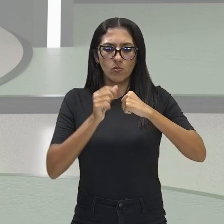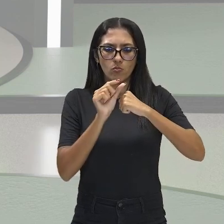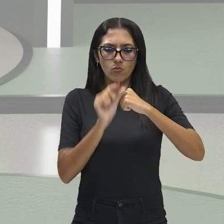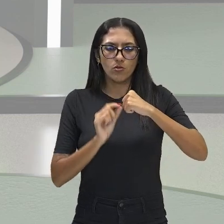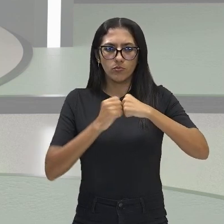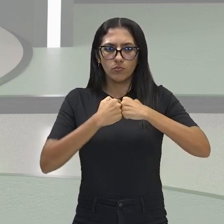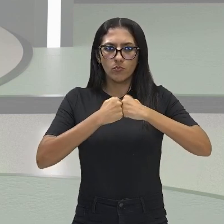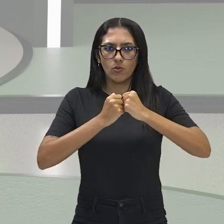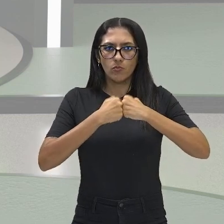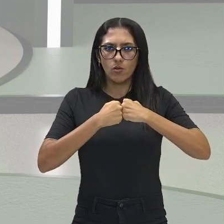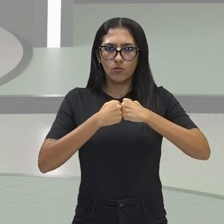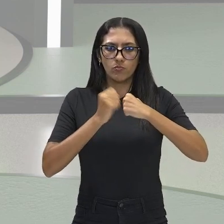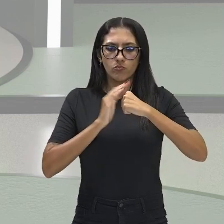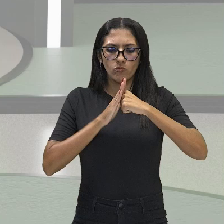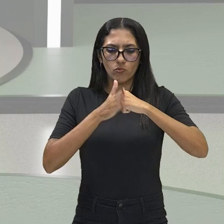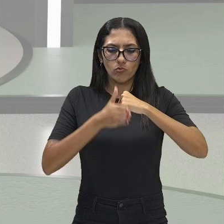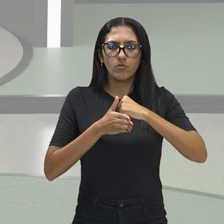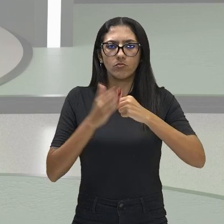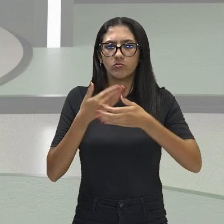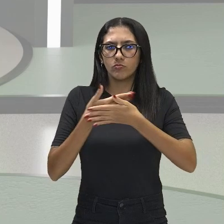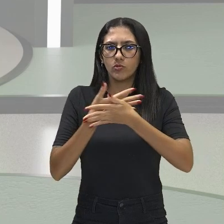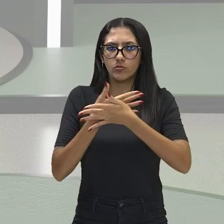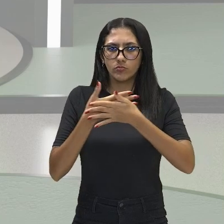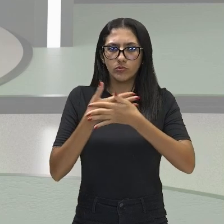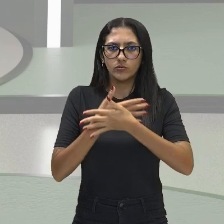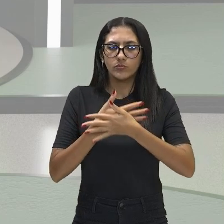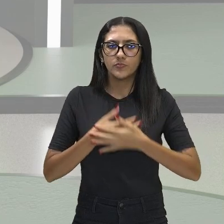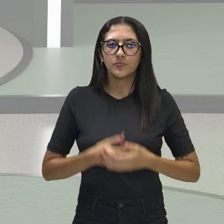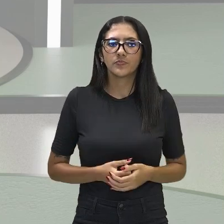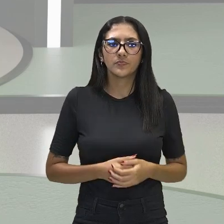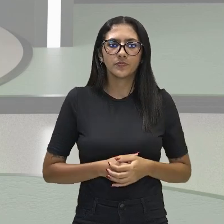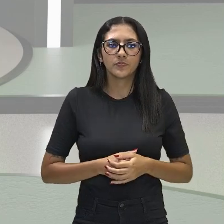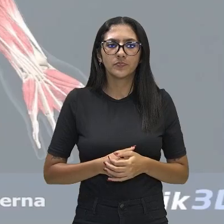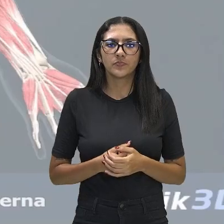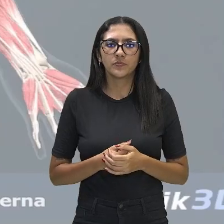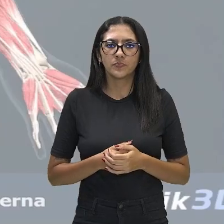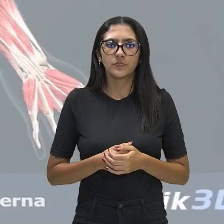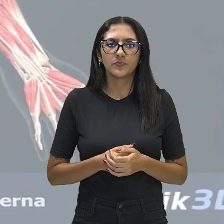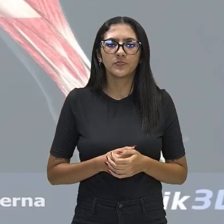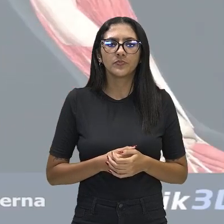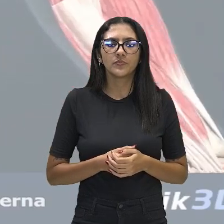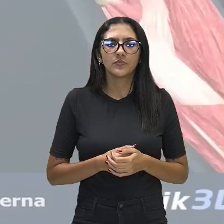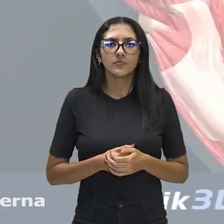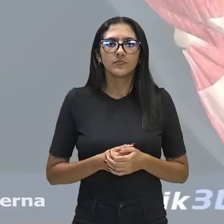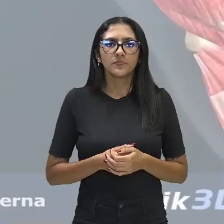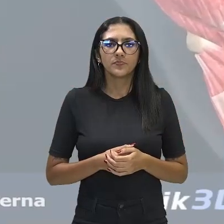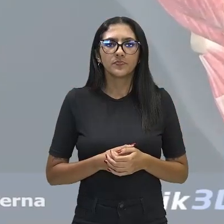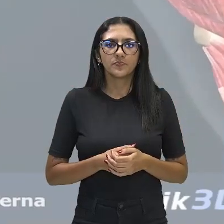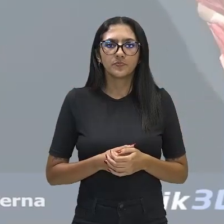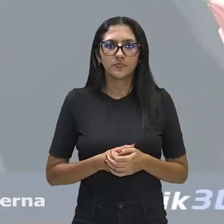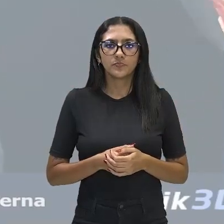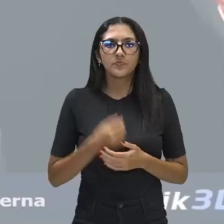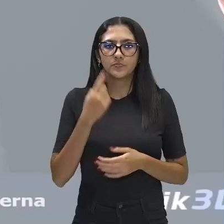exemplo, os do nosso braço. Então, para ter a ligação aqui, ó,